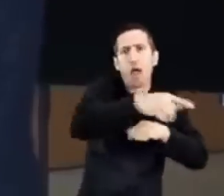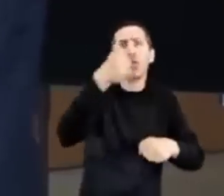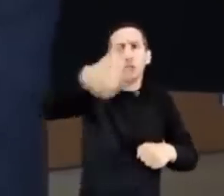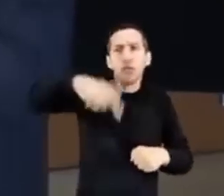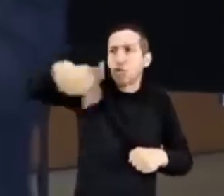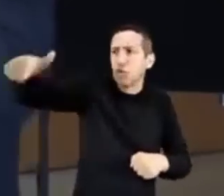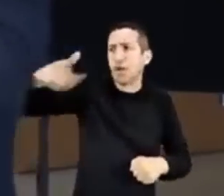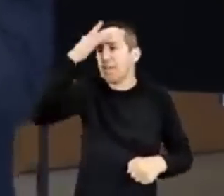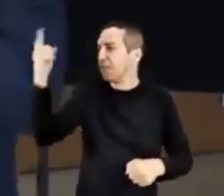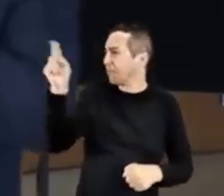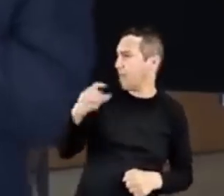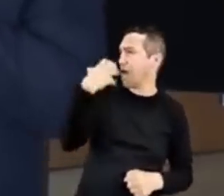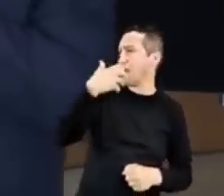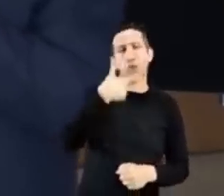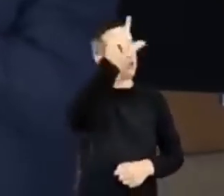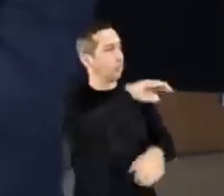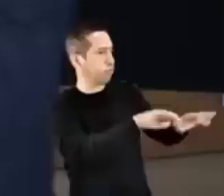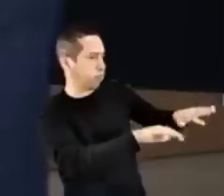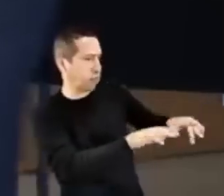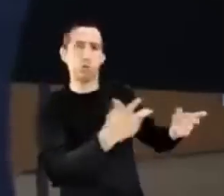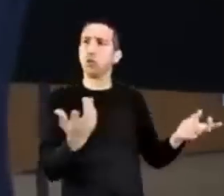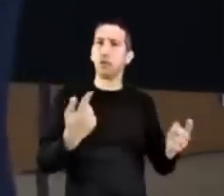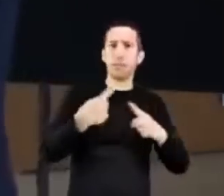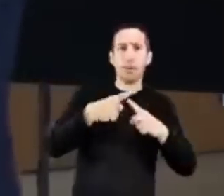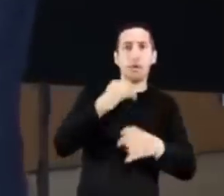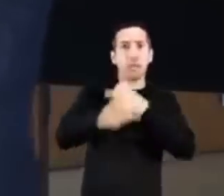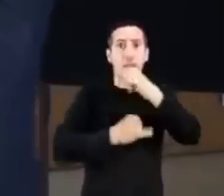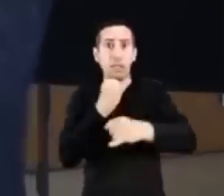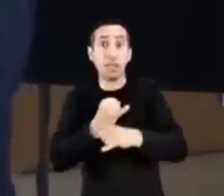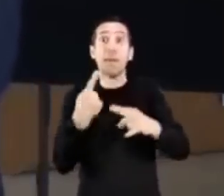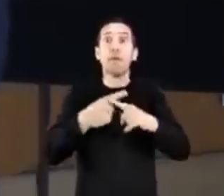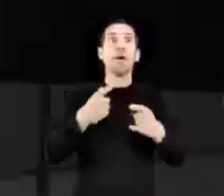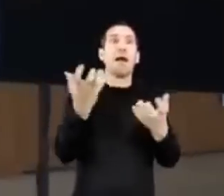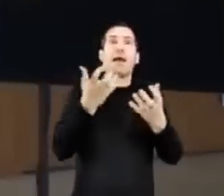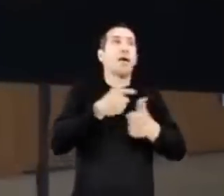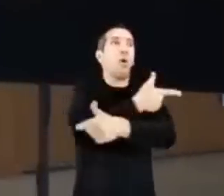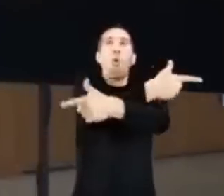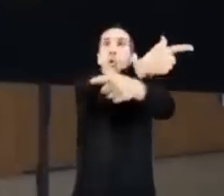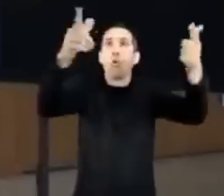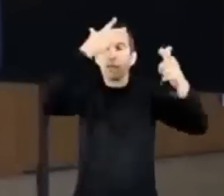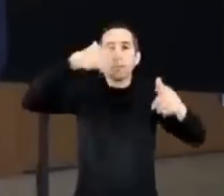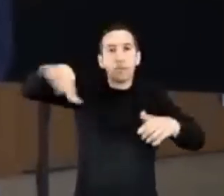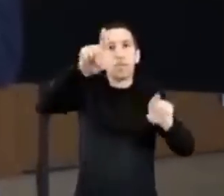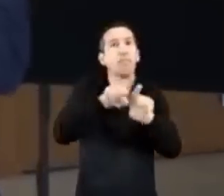que canta viu rapaz ele toca no piano a gente transmitir pela internet nós queremos mais gente conheça Jesus